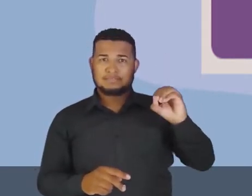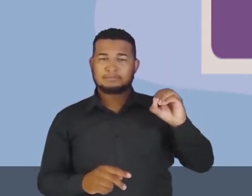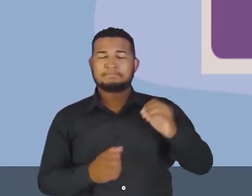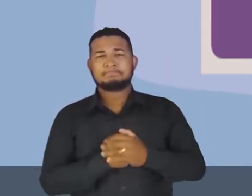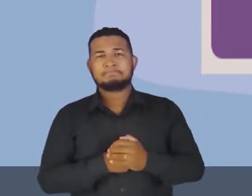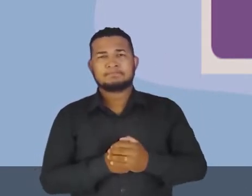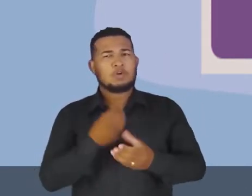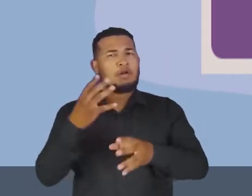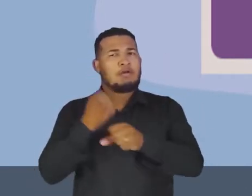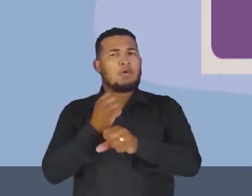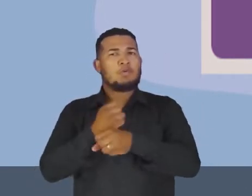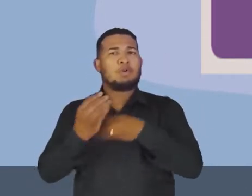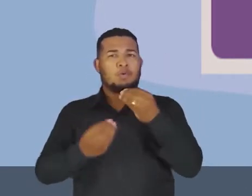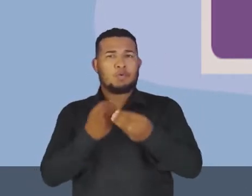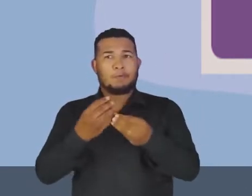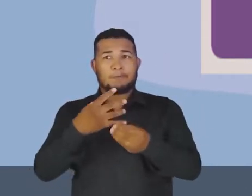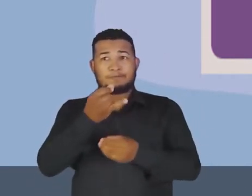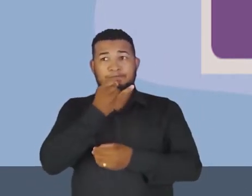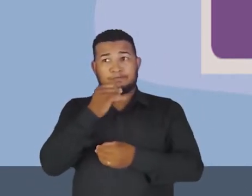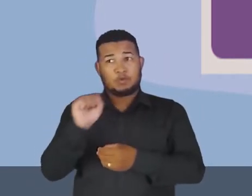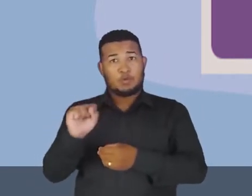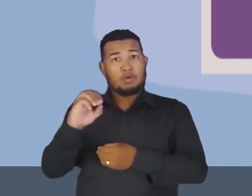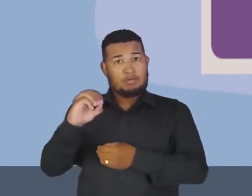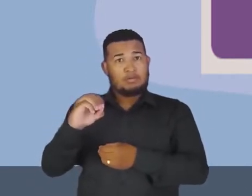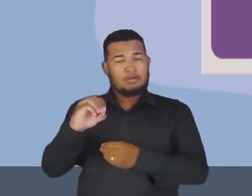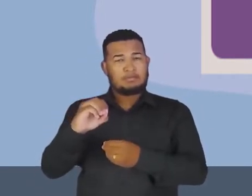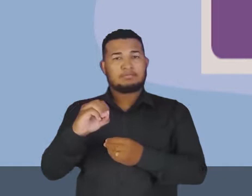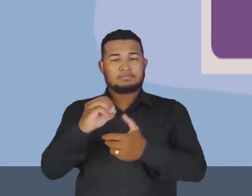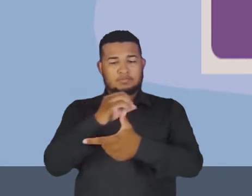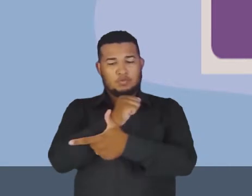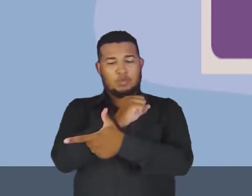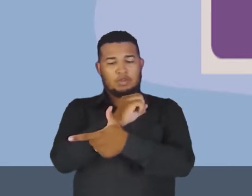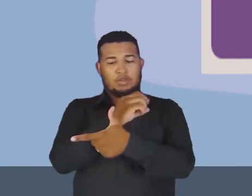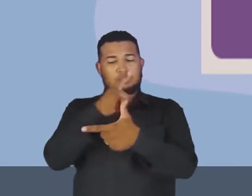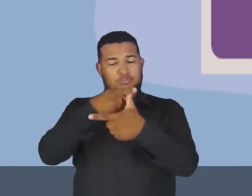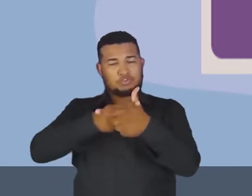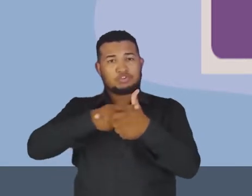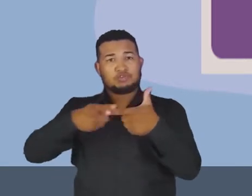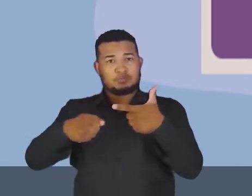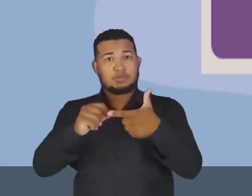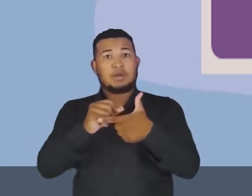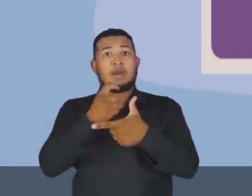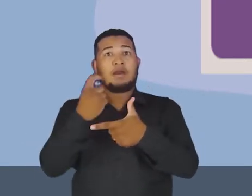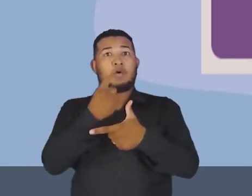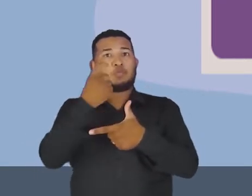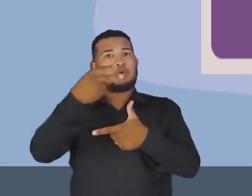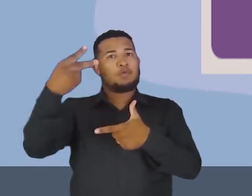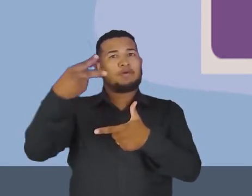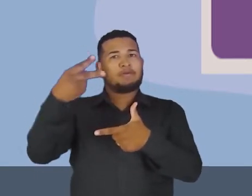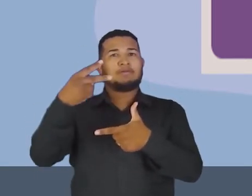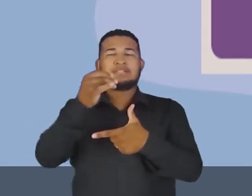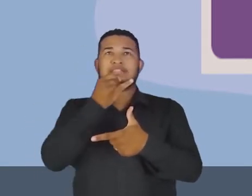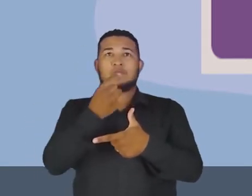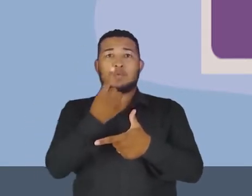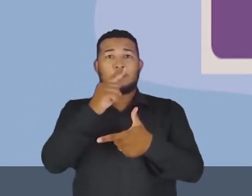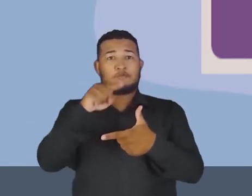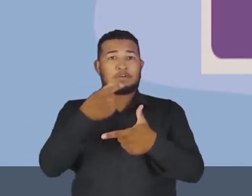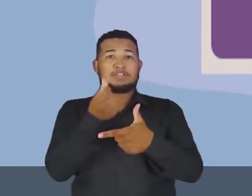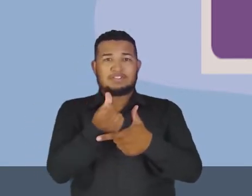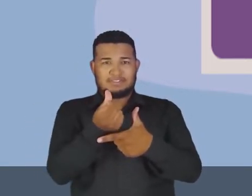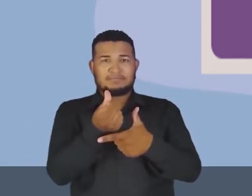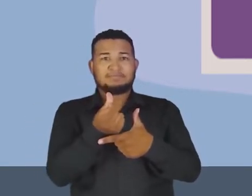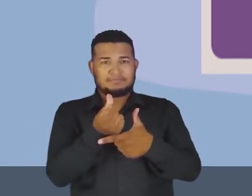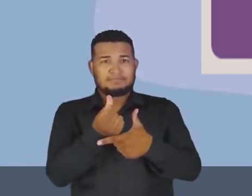pegar o peso da pessoa, que é 80 quilos, né, e dividir pela sua altura ao quadrado, no caso 1,60